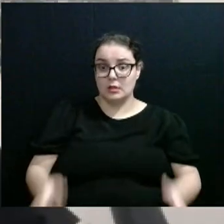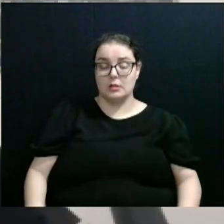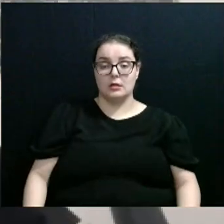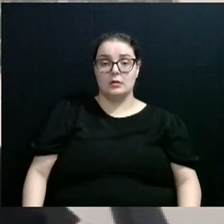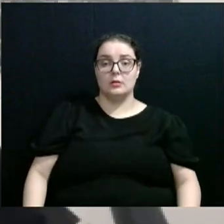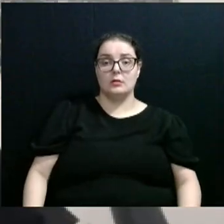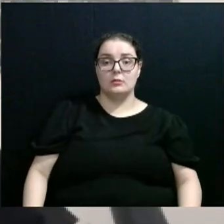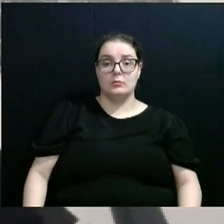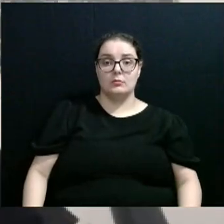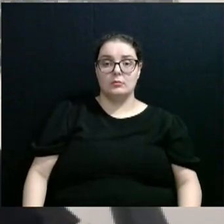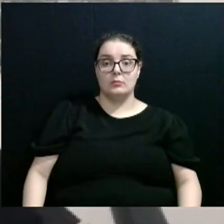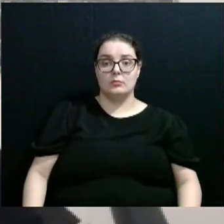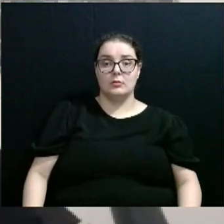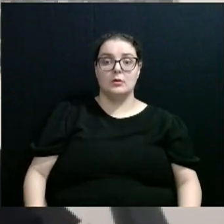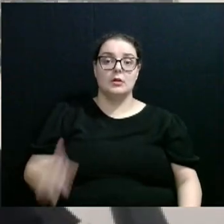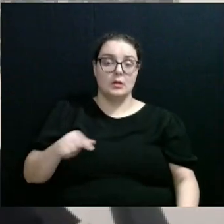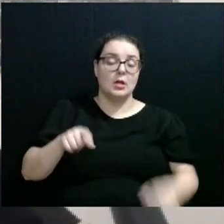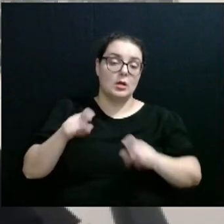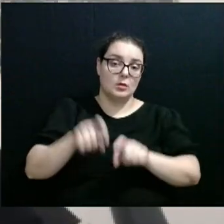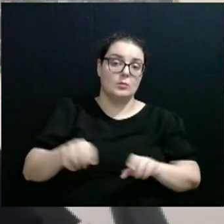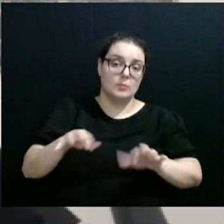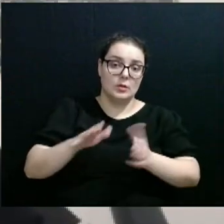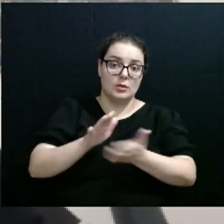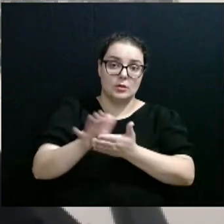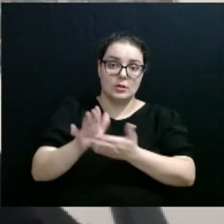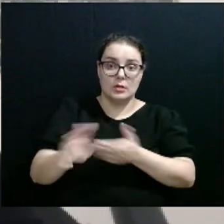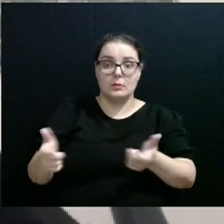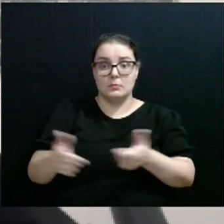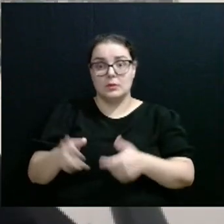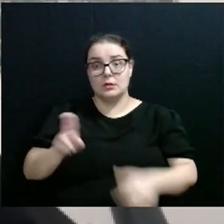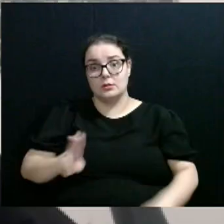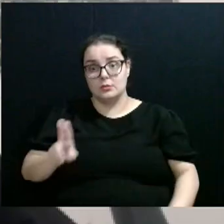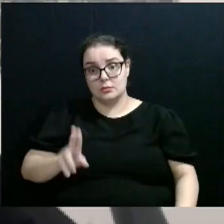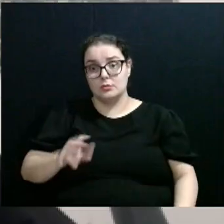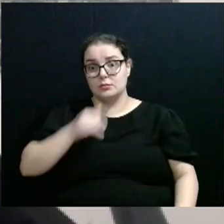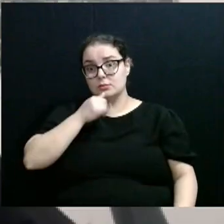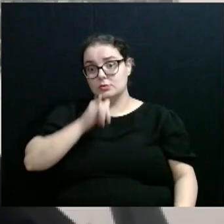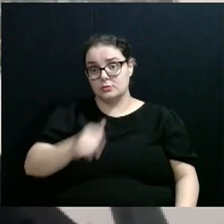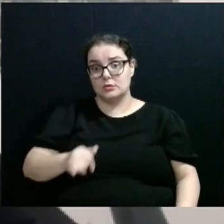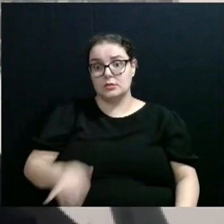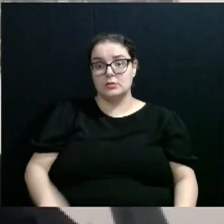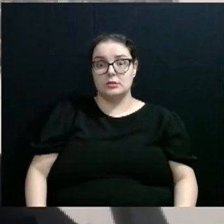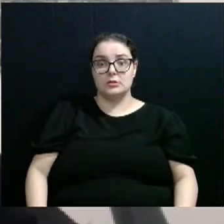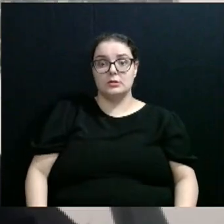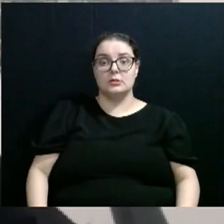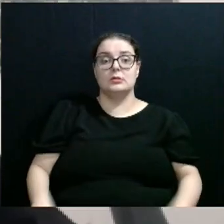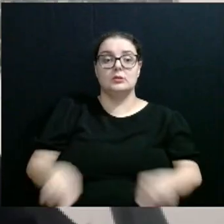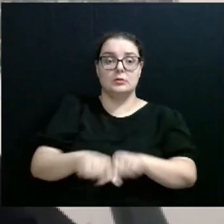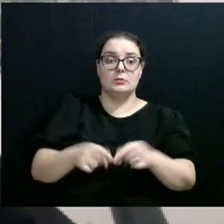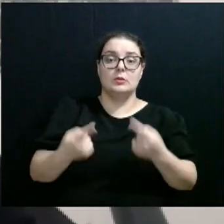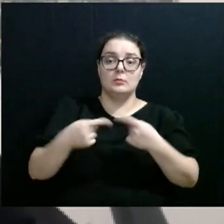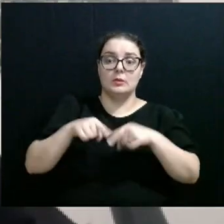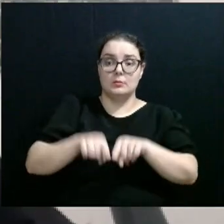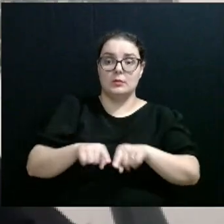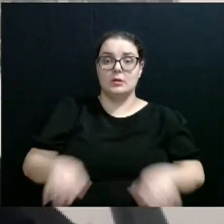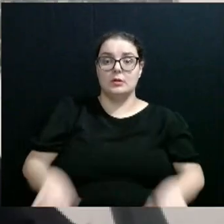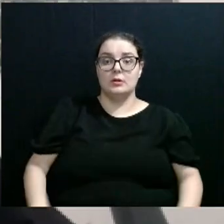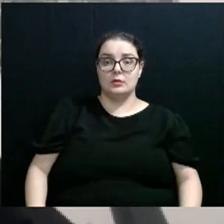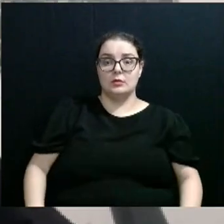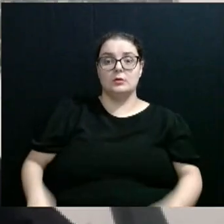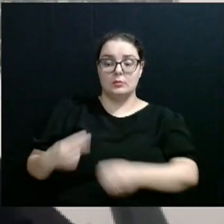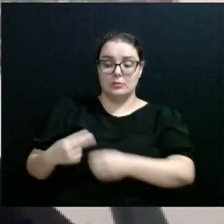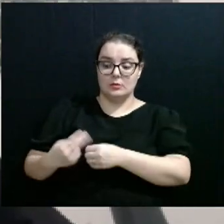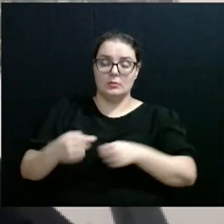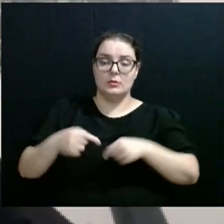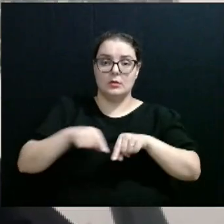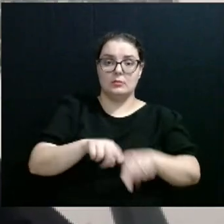são computadores que consomem menos energia. A gente, inclusive, tem uma parceria, a Unicamp tem uma parceria com a Receita